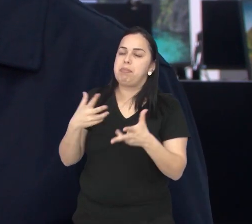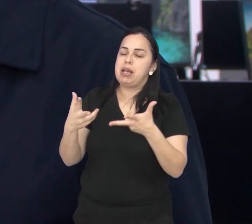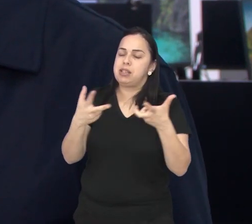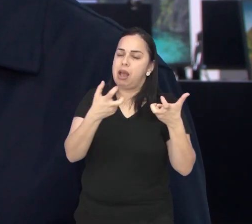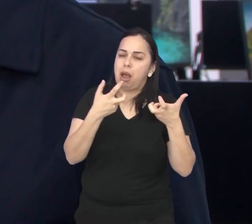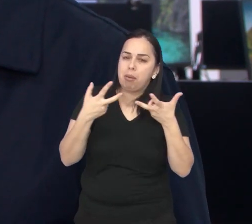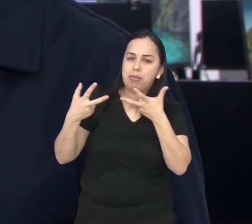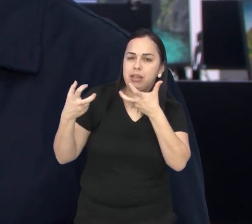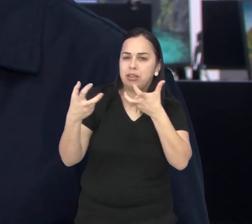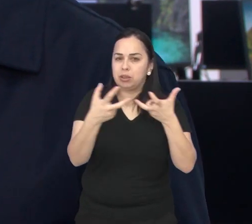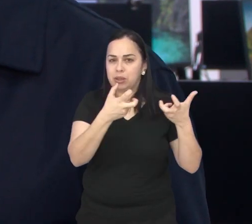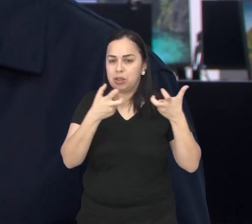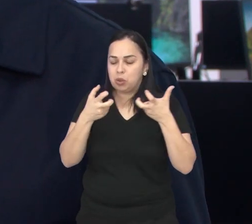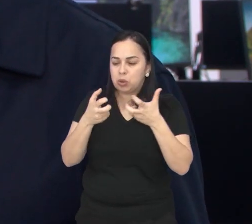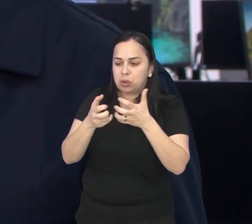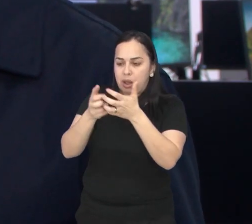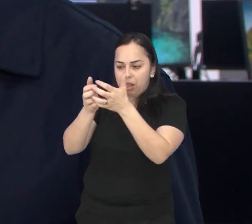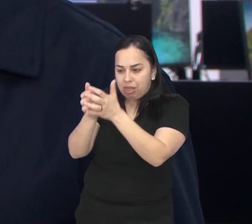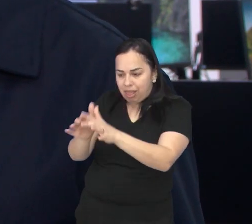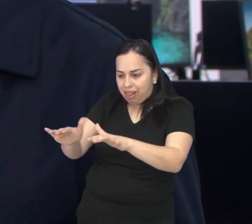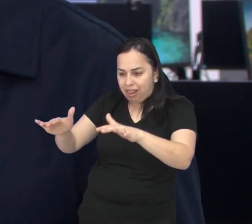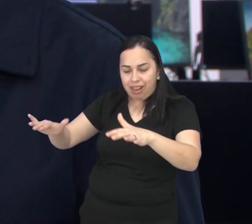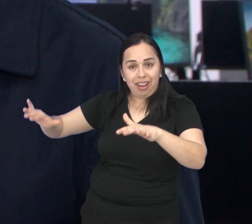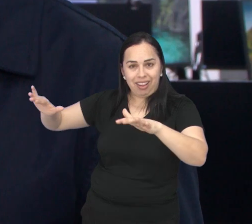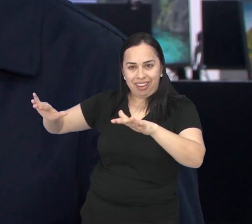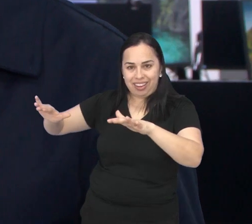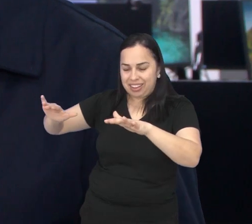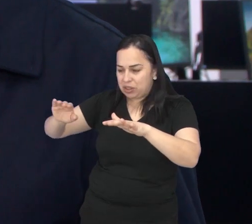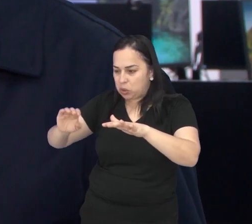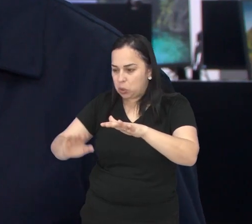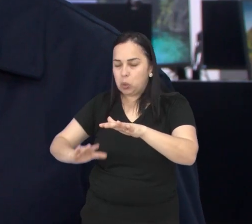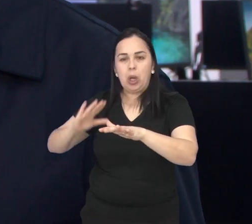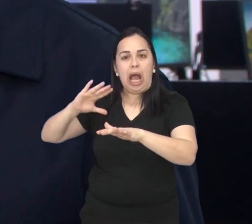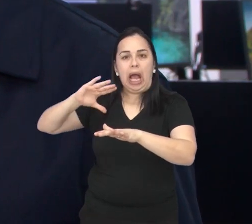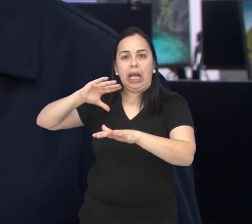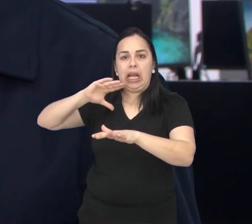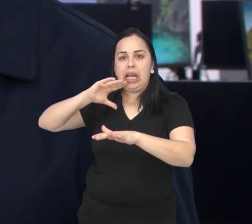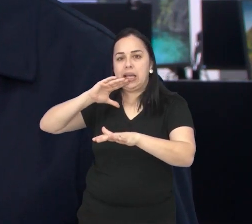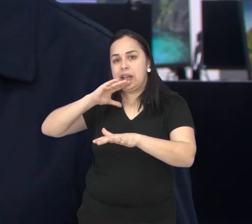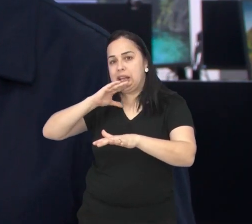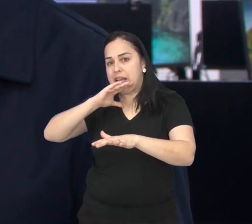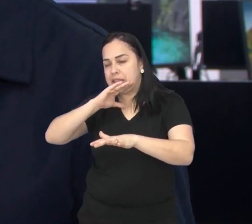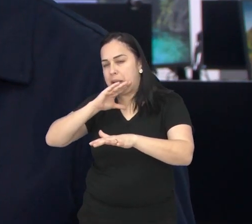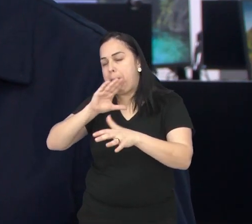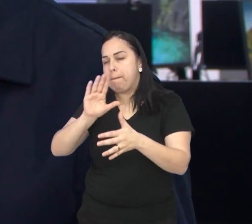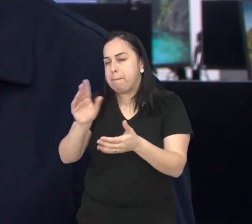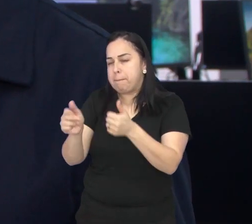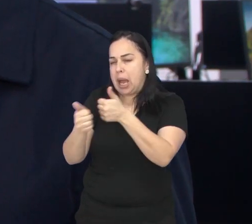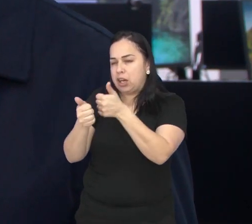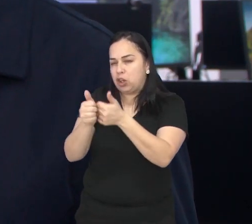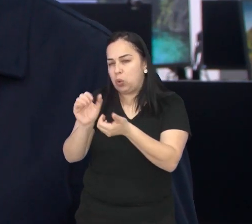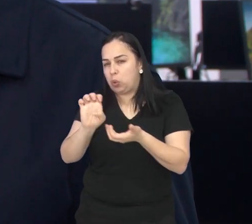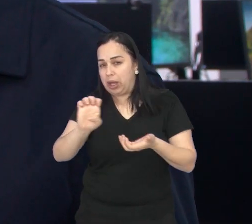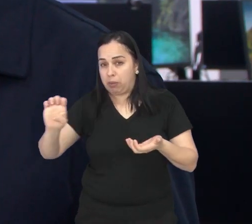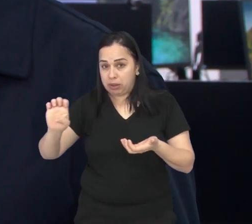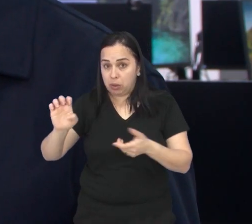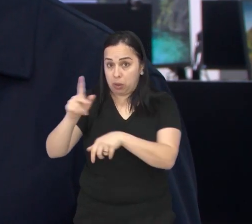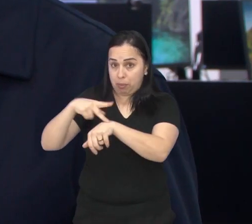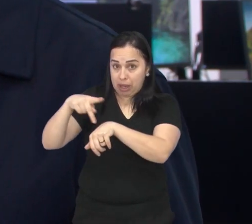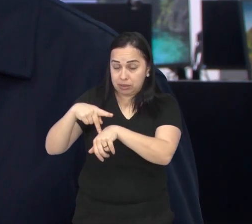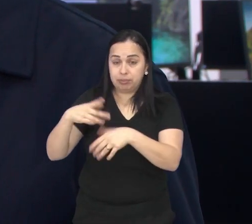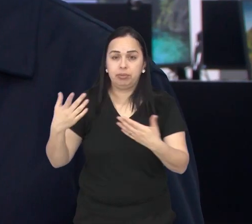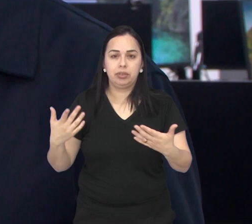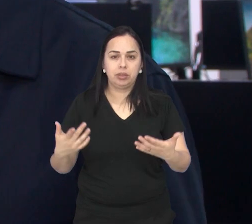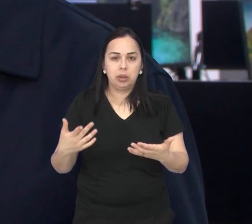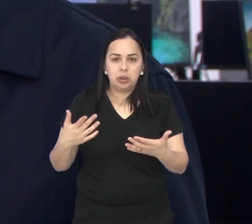mais claro dele é o aumento da temperatura do Oceano Pacífico Central, na região do Equador. Então,